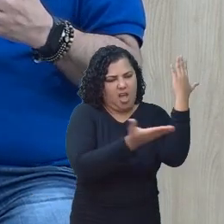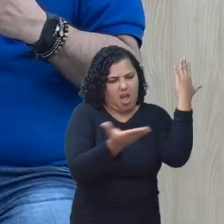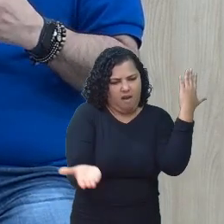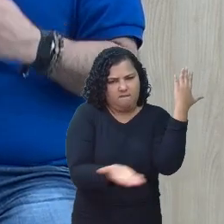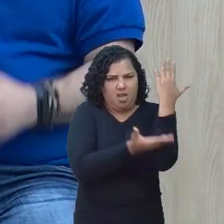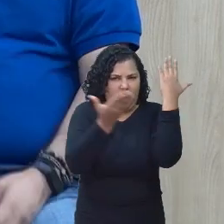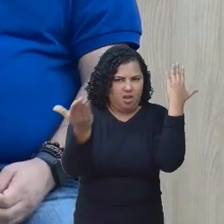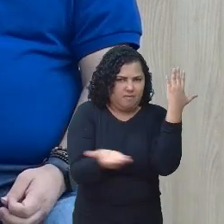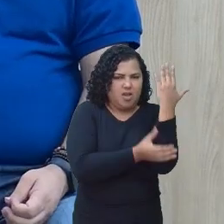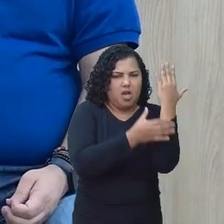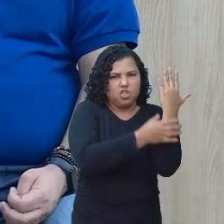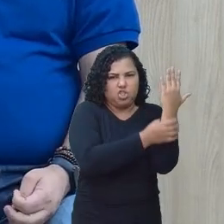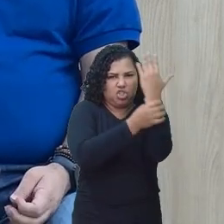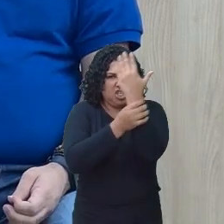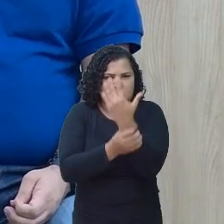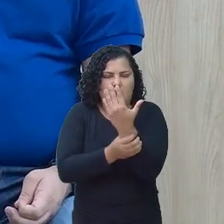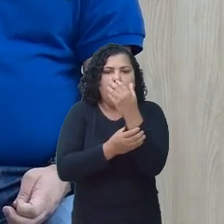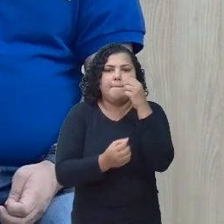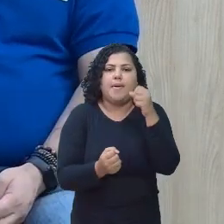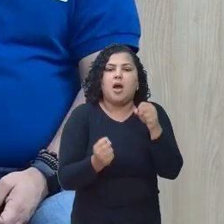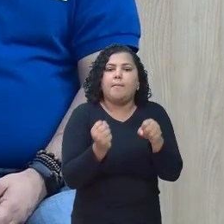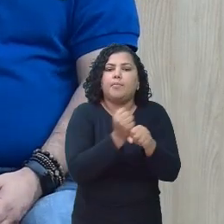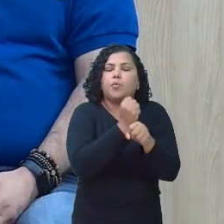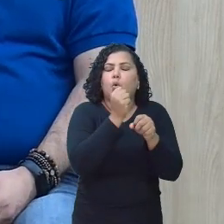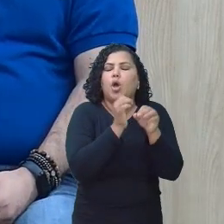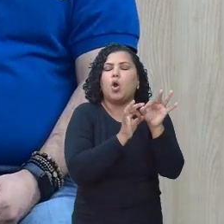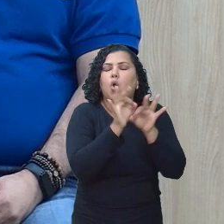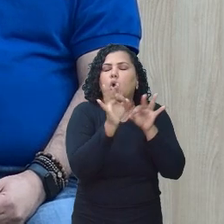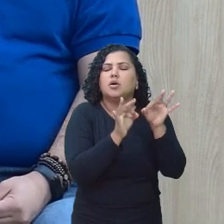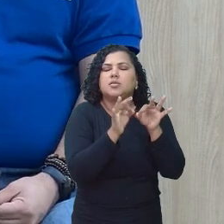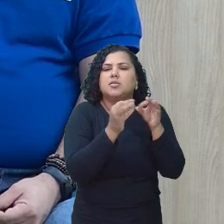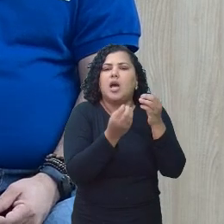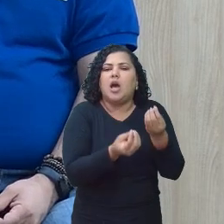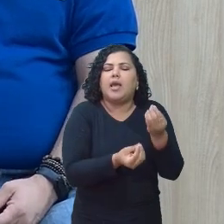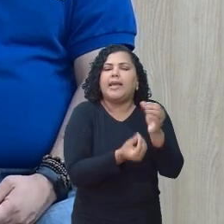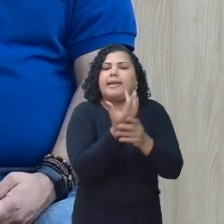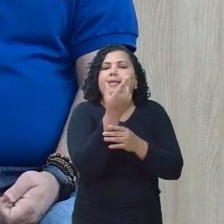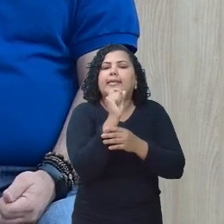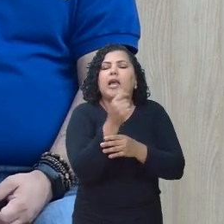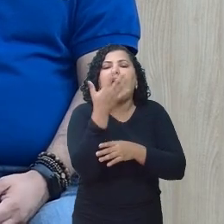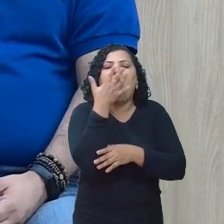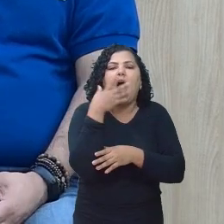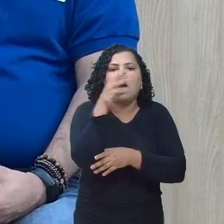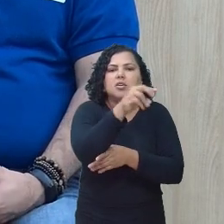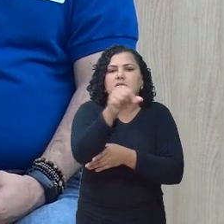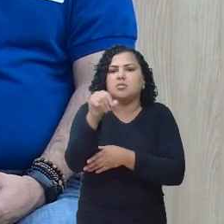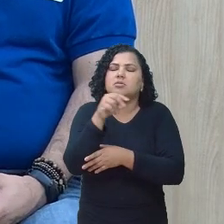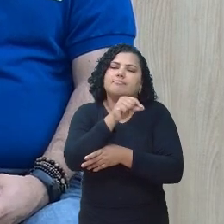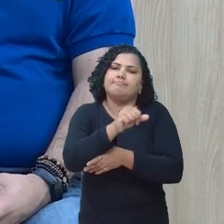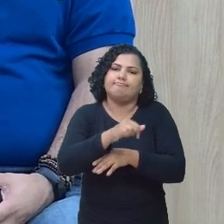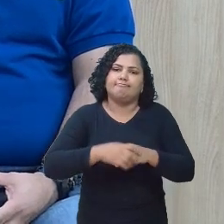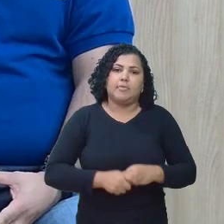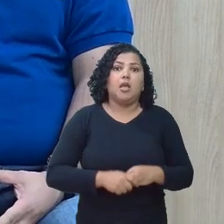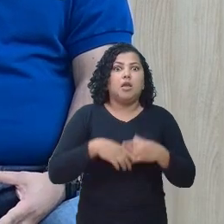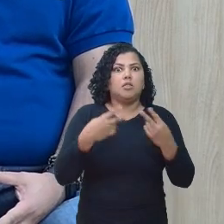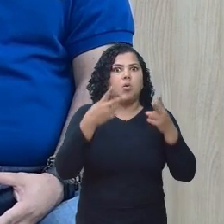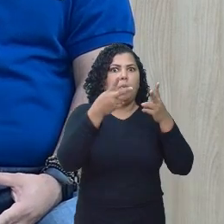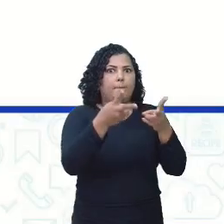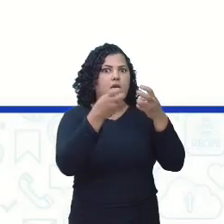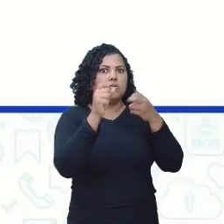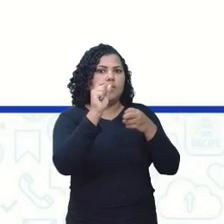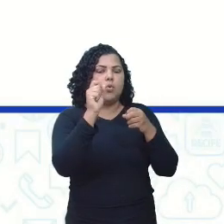do açúcar. Mas chama realmente muita atenção a questão da estatística aí, a grande quantidade, né,